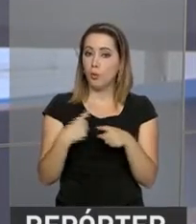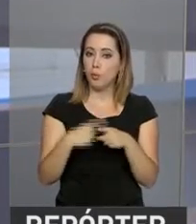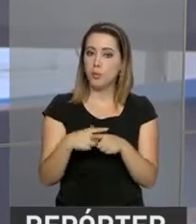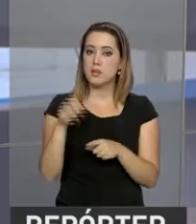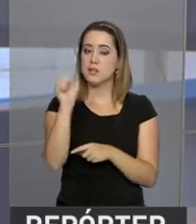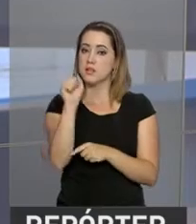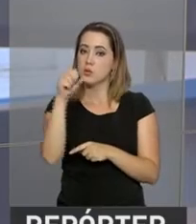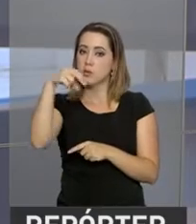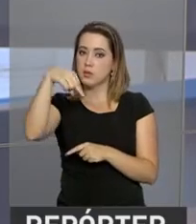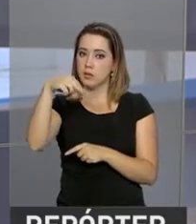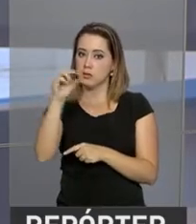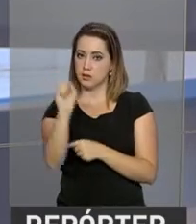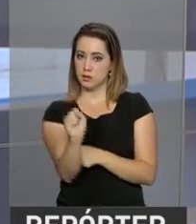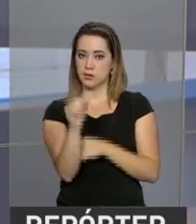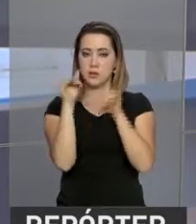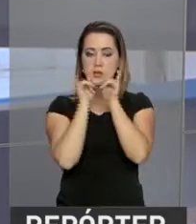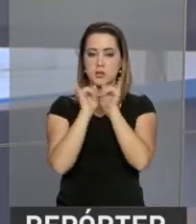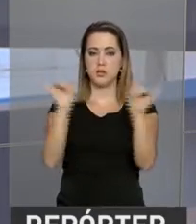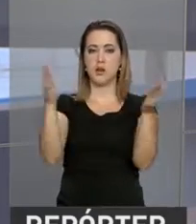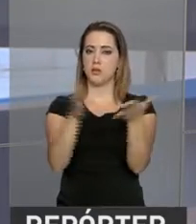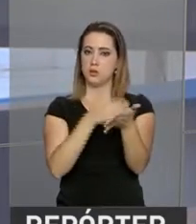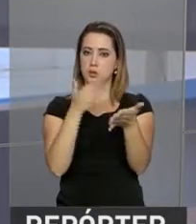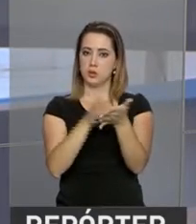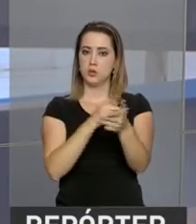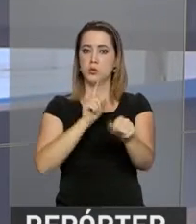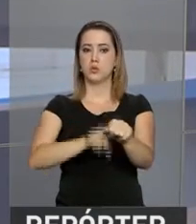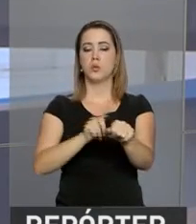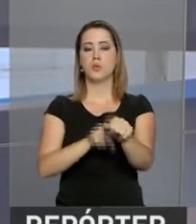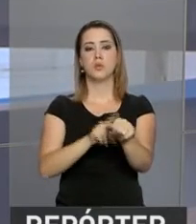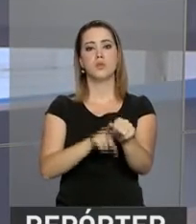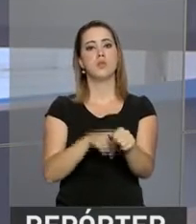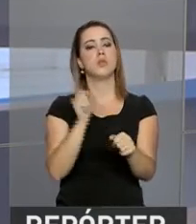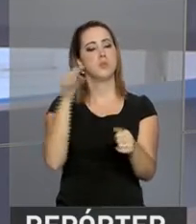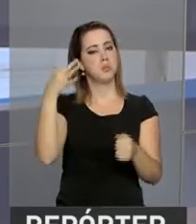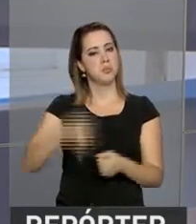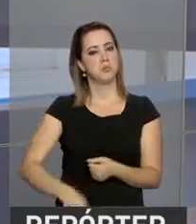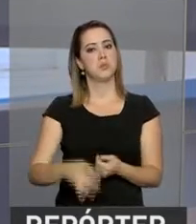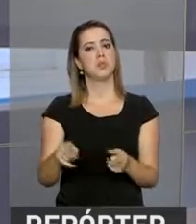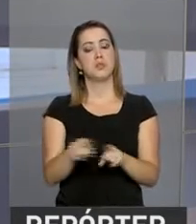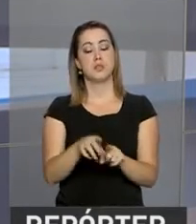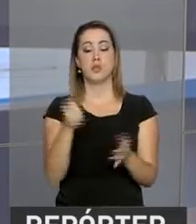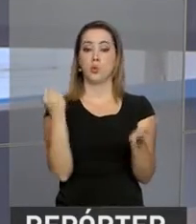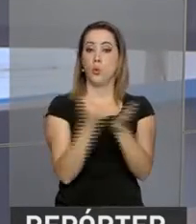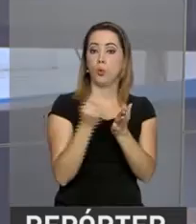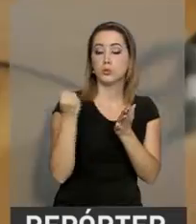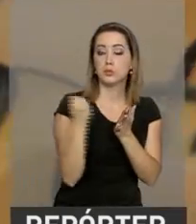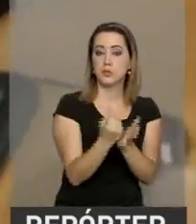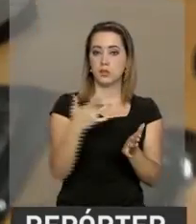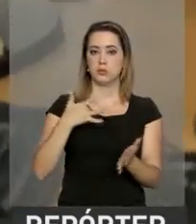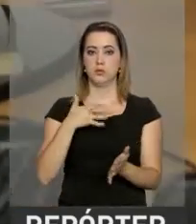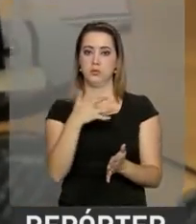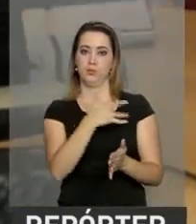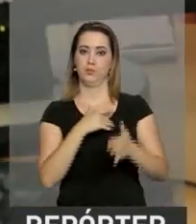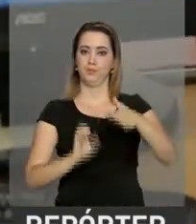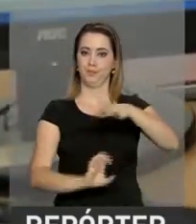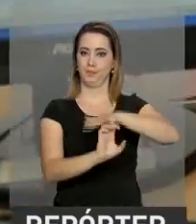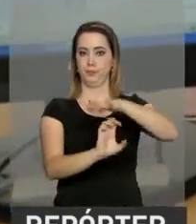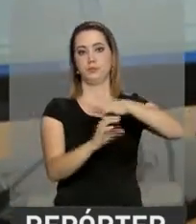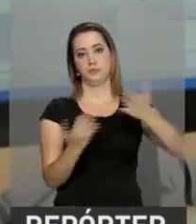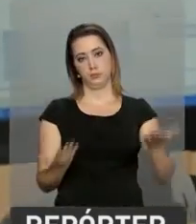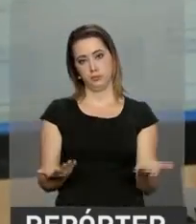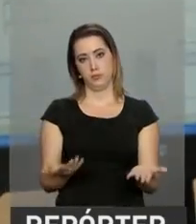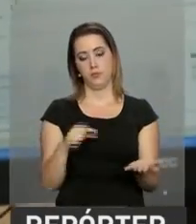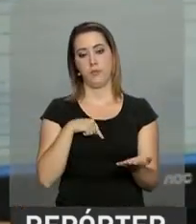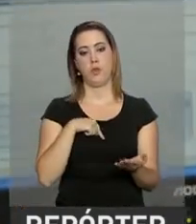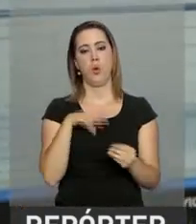lançou uma cartilha com orientações sobre os prazos que devem ser cumpridos pelos planos de saúde o atendimento